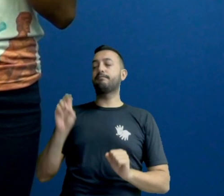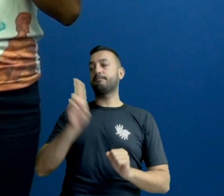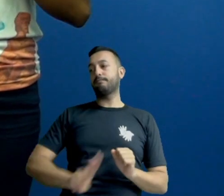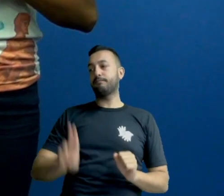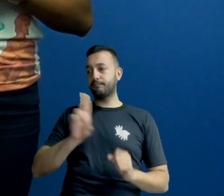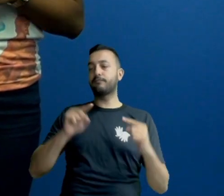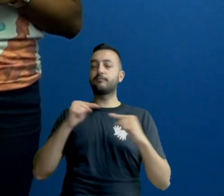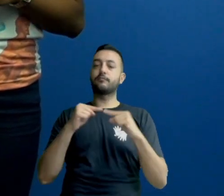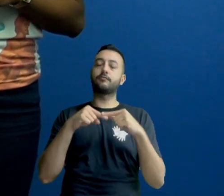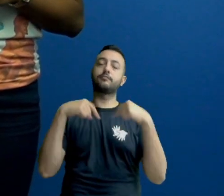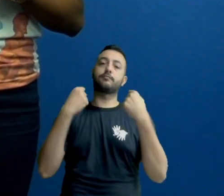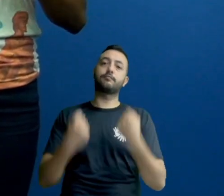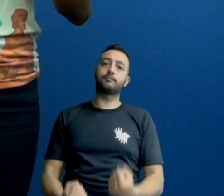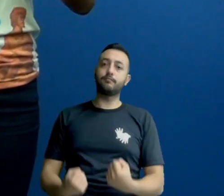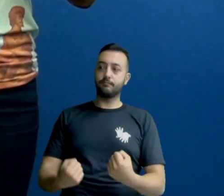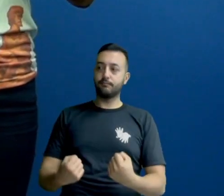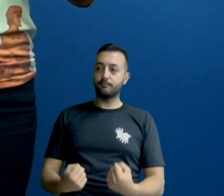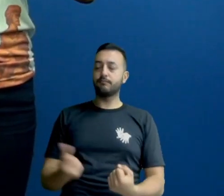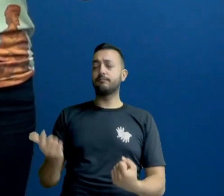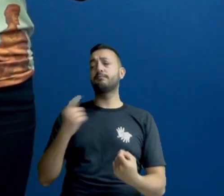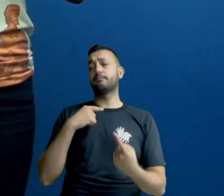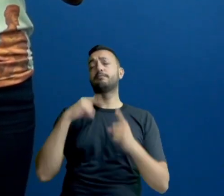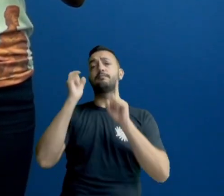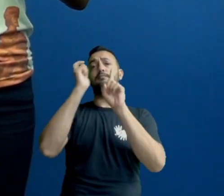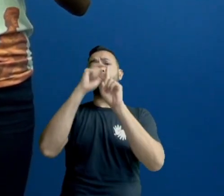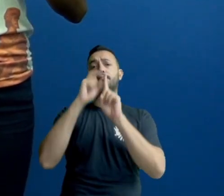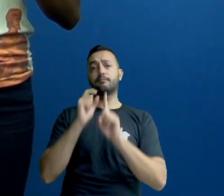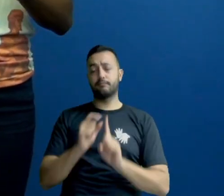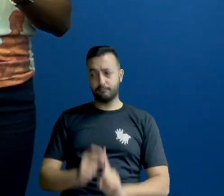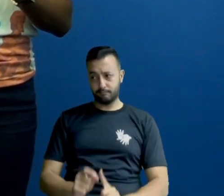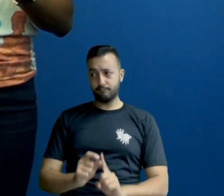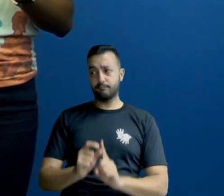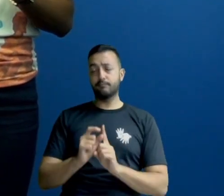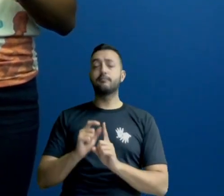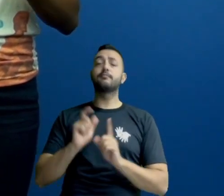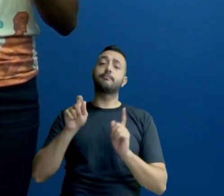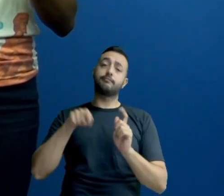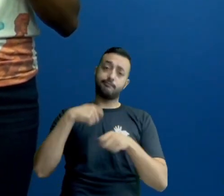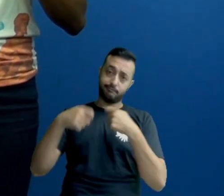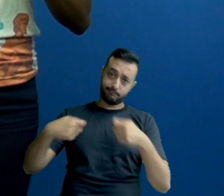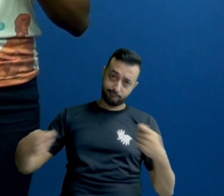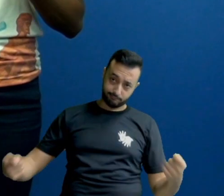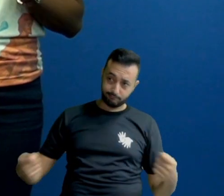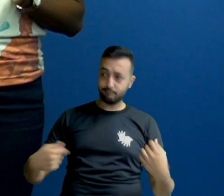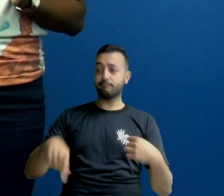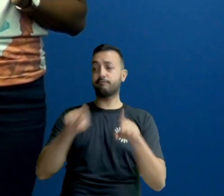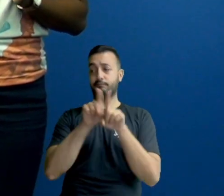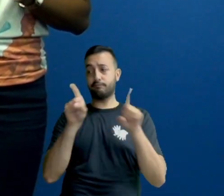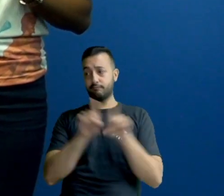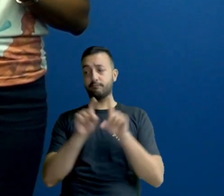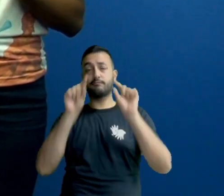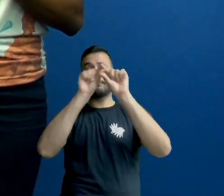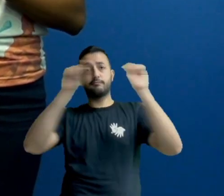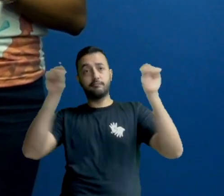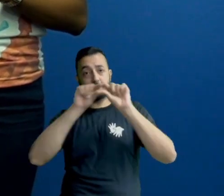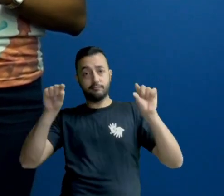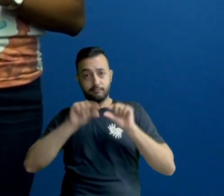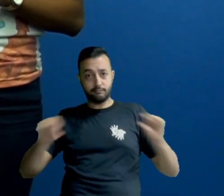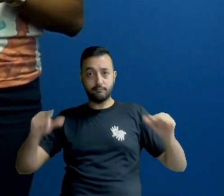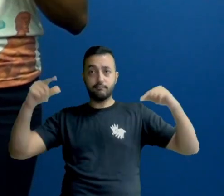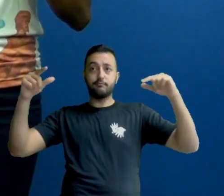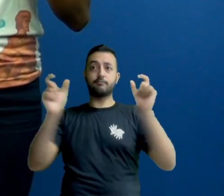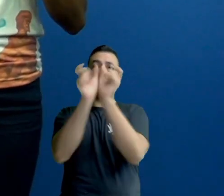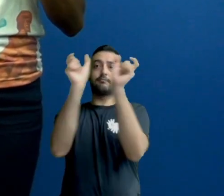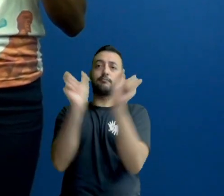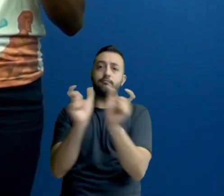com relação a peso. A gente teve palavras, que são os adjetivos, e também as expressões que também se referem